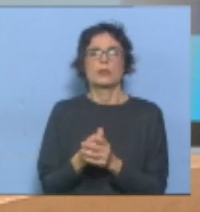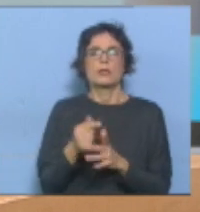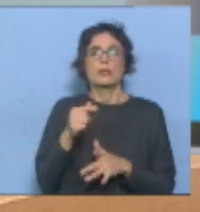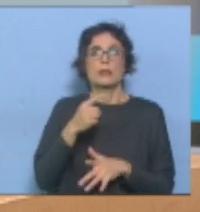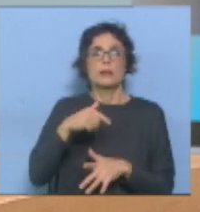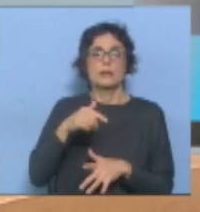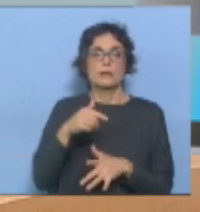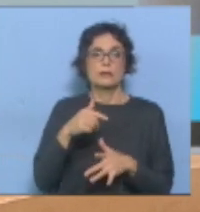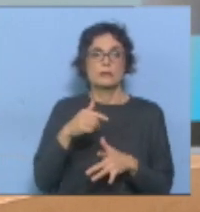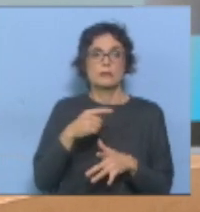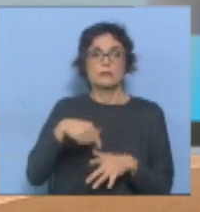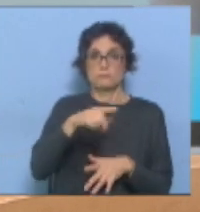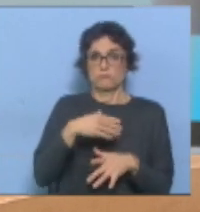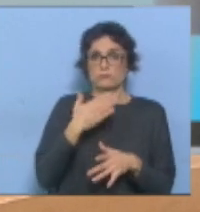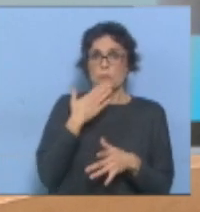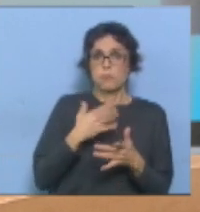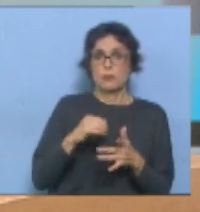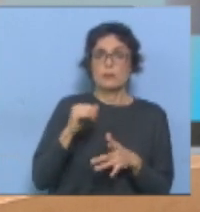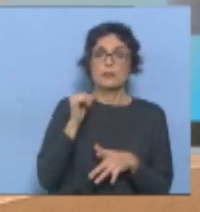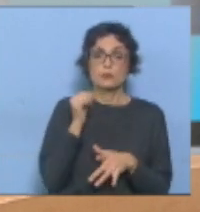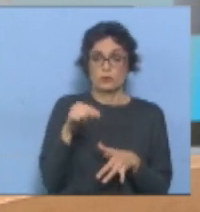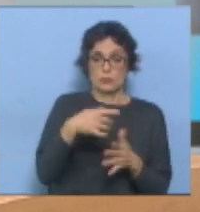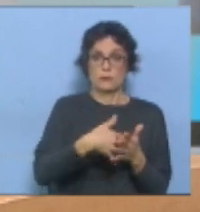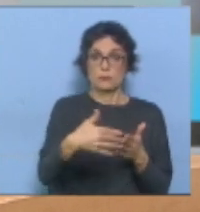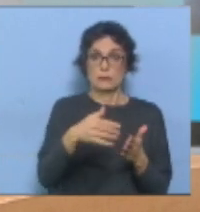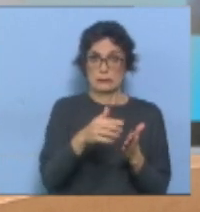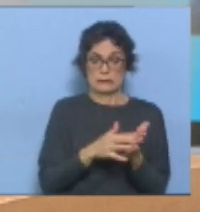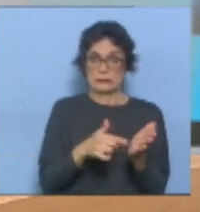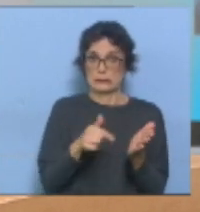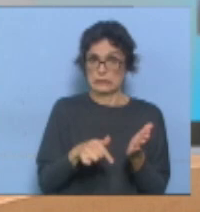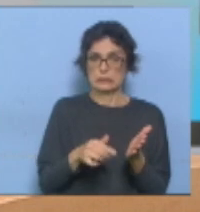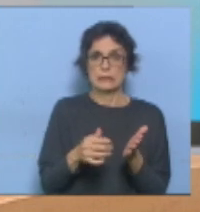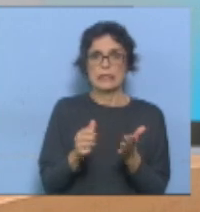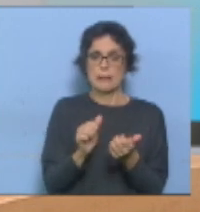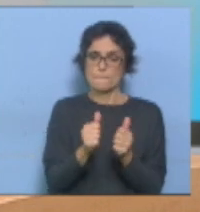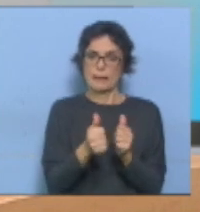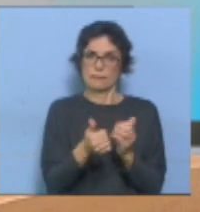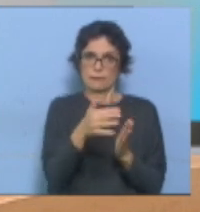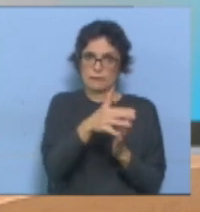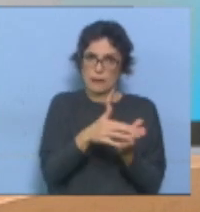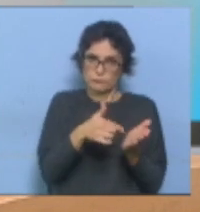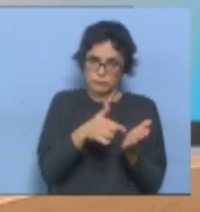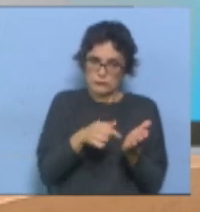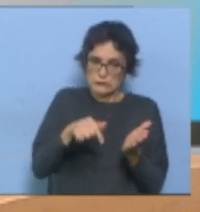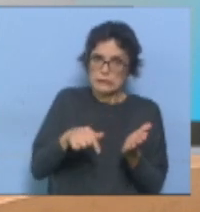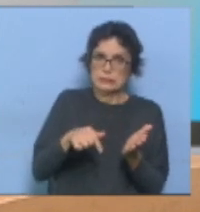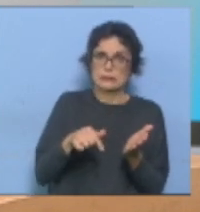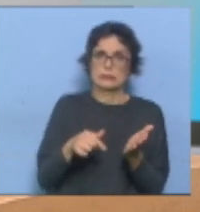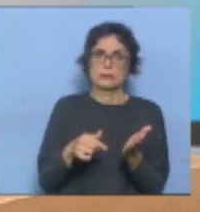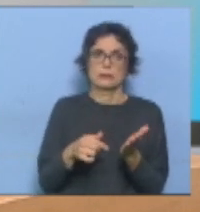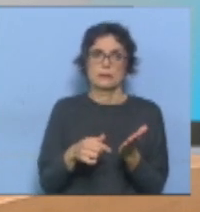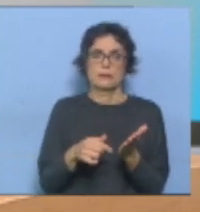autorização para adaptar e fizemos uma adaptação, portanto, não é uma tradução, é uma mesmo